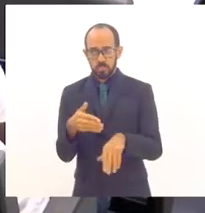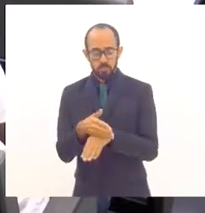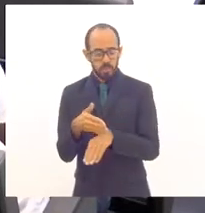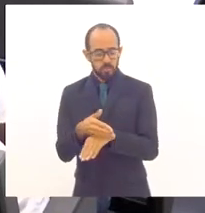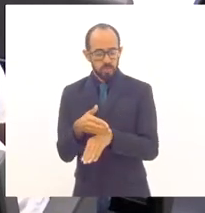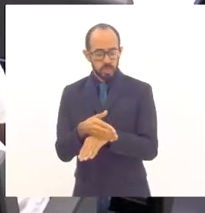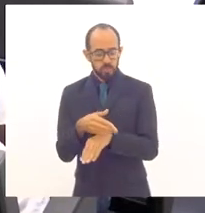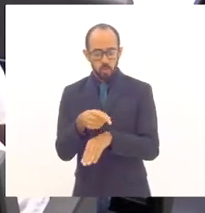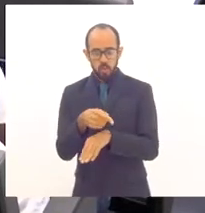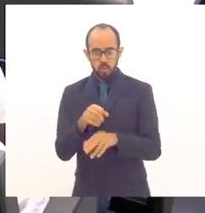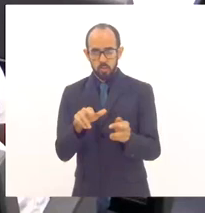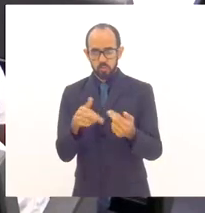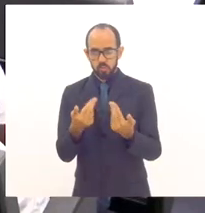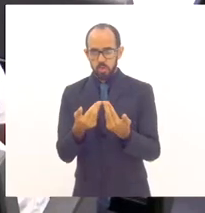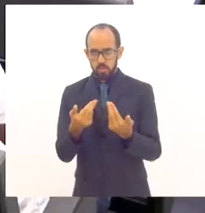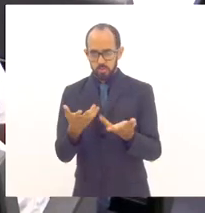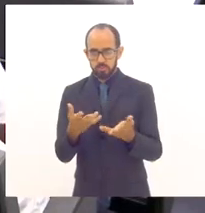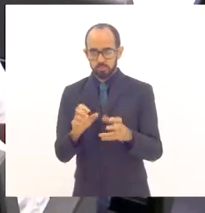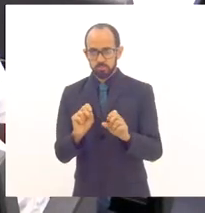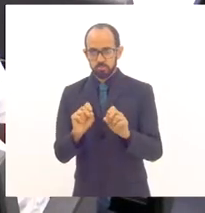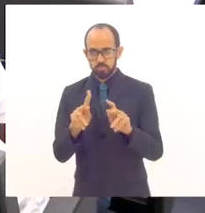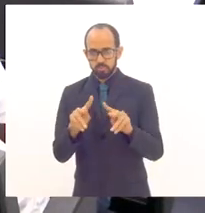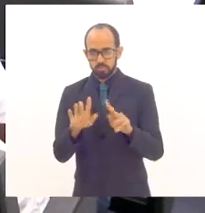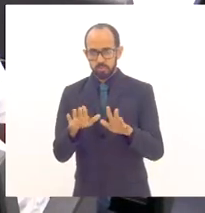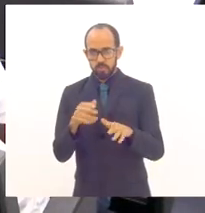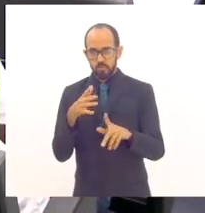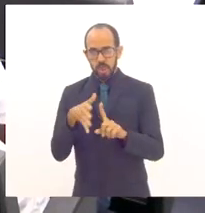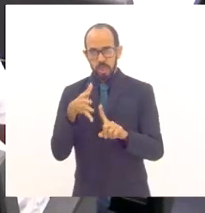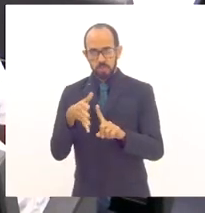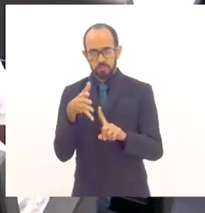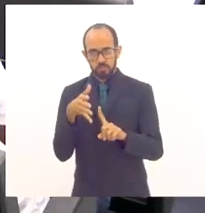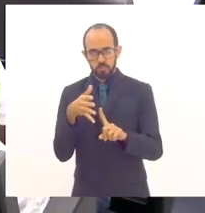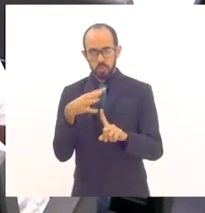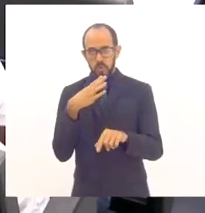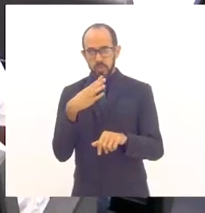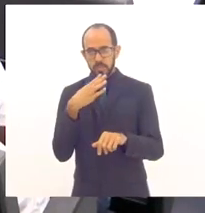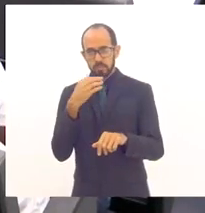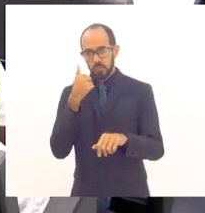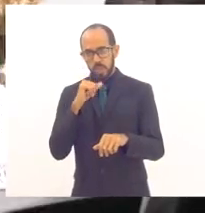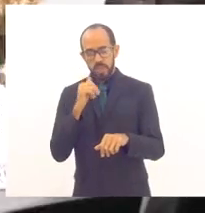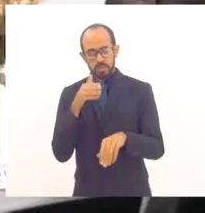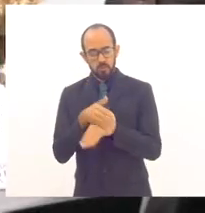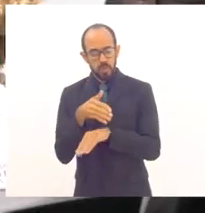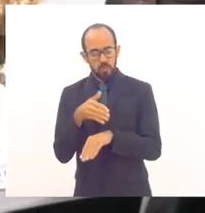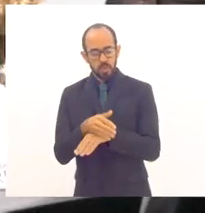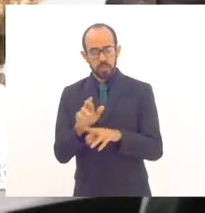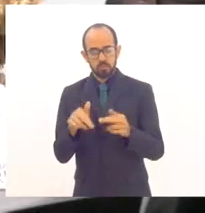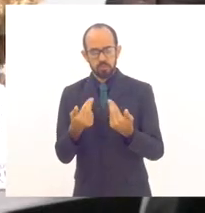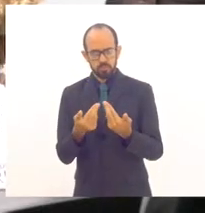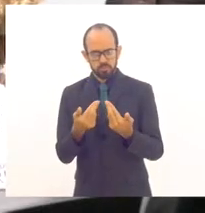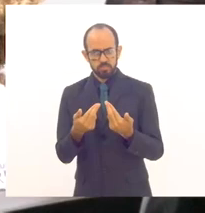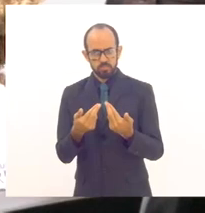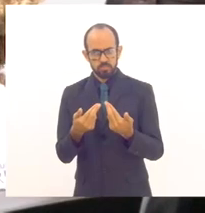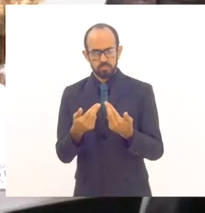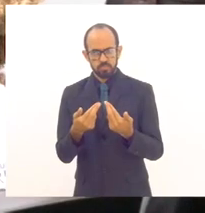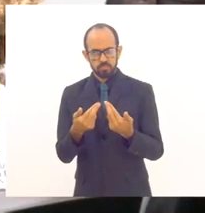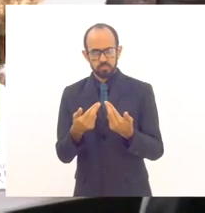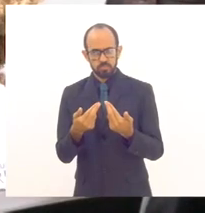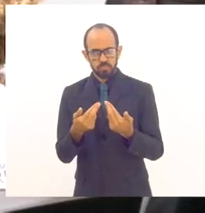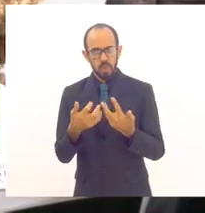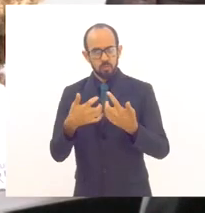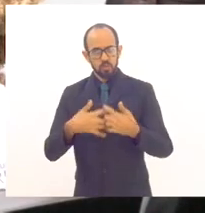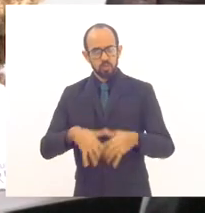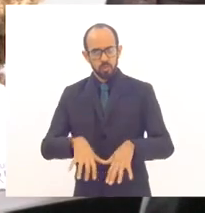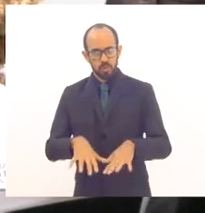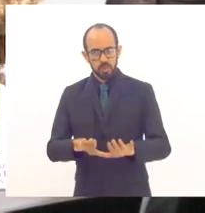roda. Então, para falar, eu conheço muitas mulheres que vão na roda e o pau quebra. Falar é